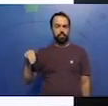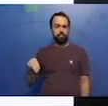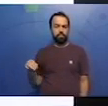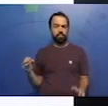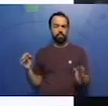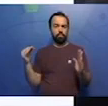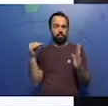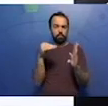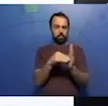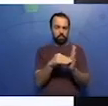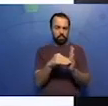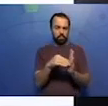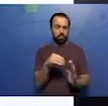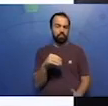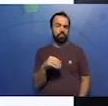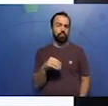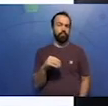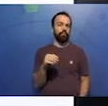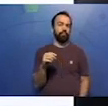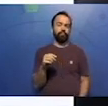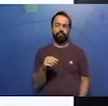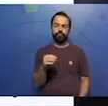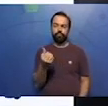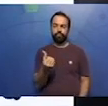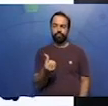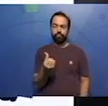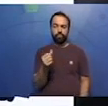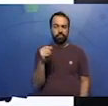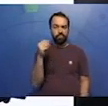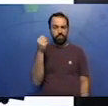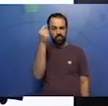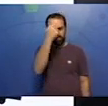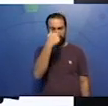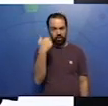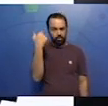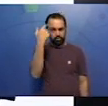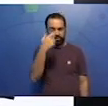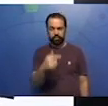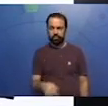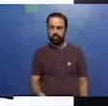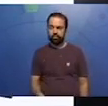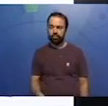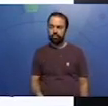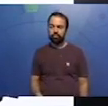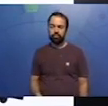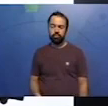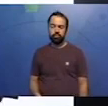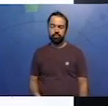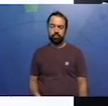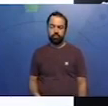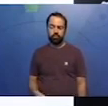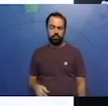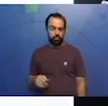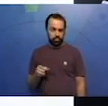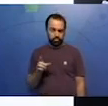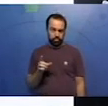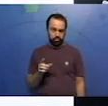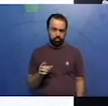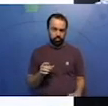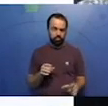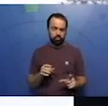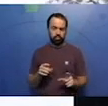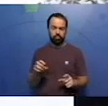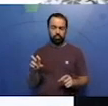horas. Olha lá o ponteiro, tá vendo? Ó, ele já passou pelos 5, tá quase chegando no 6. Para chegar no 6, falta